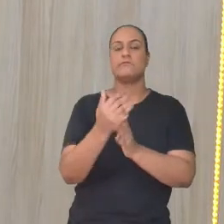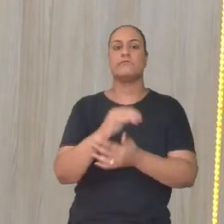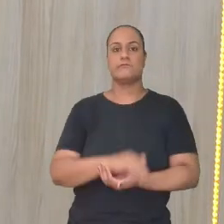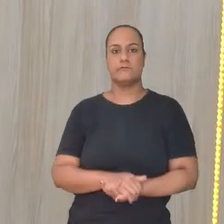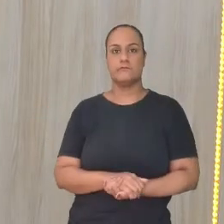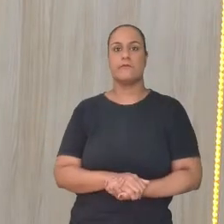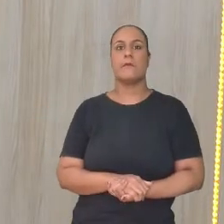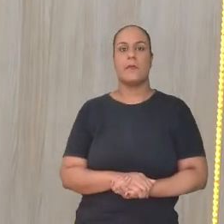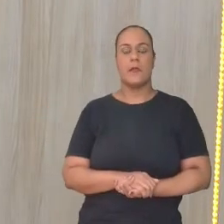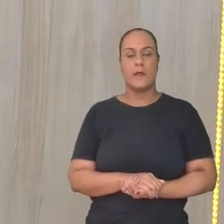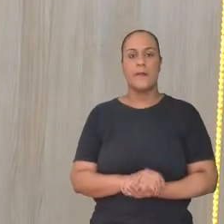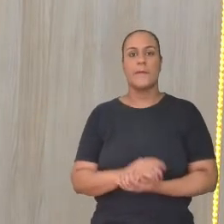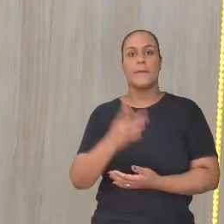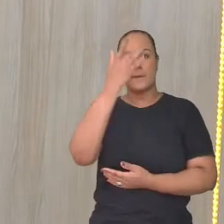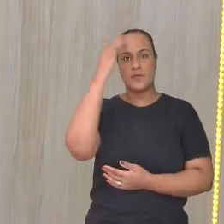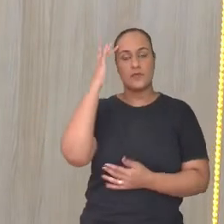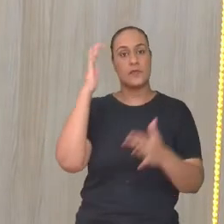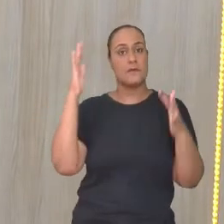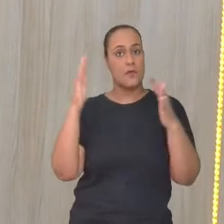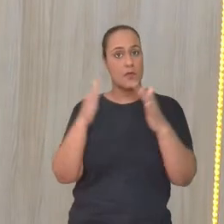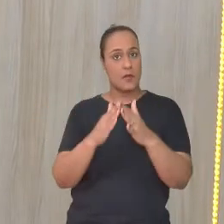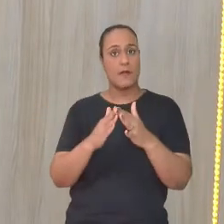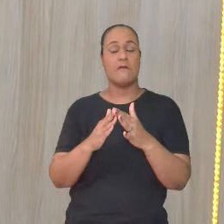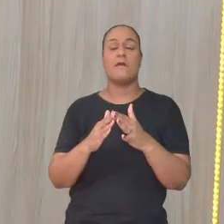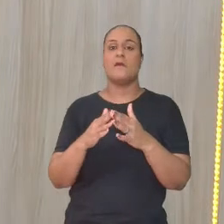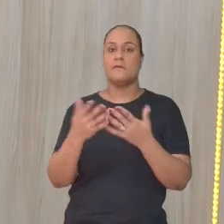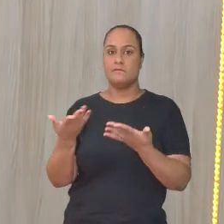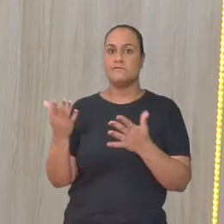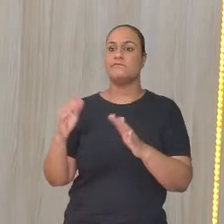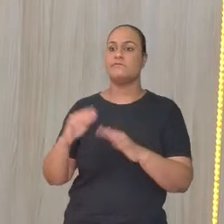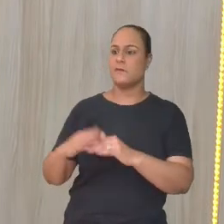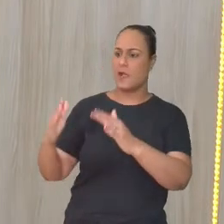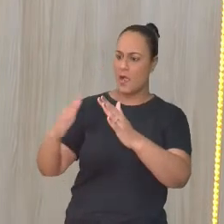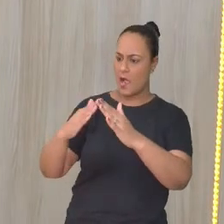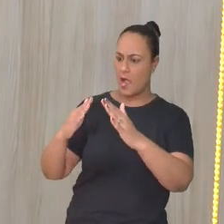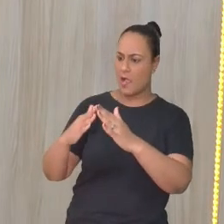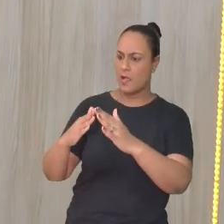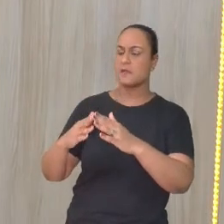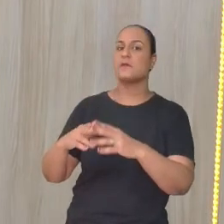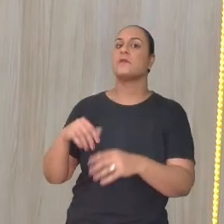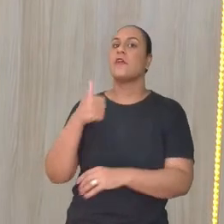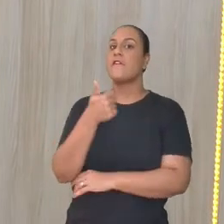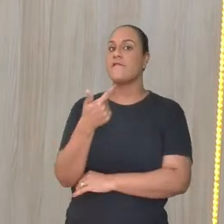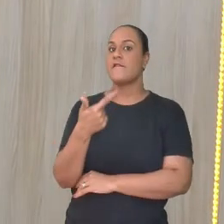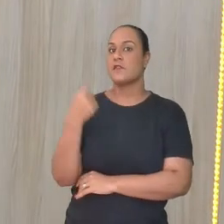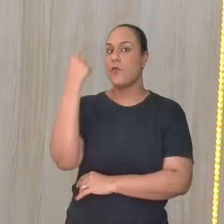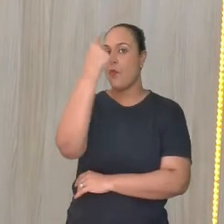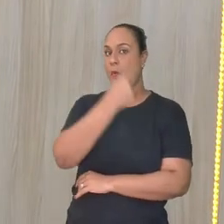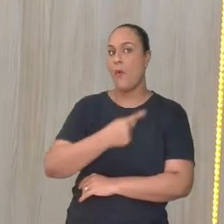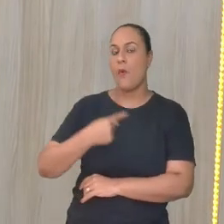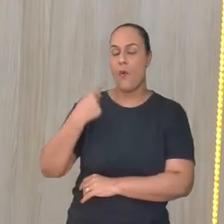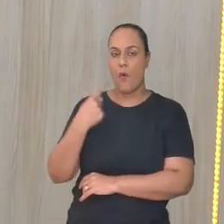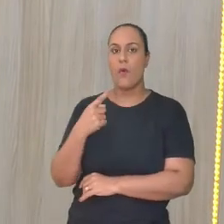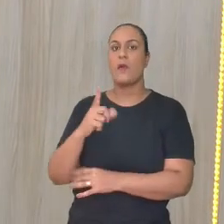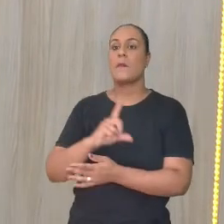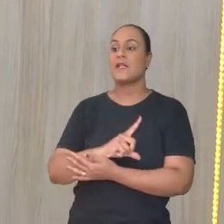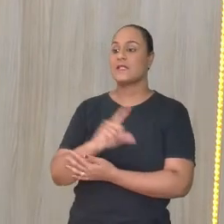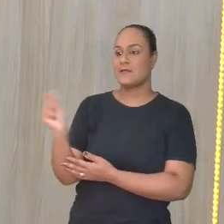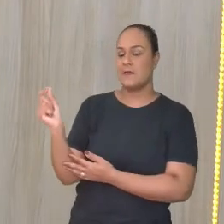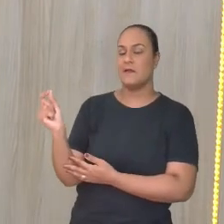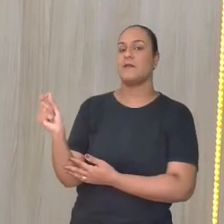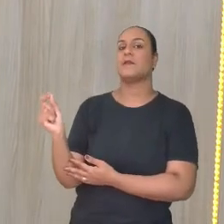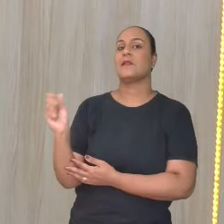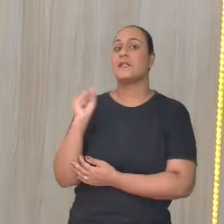aquelas casas, né? A pessoa que morava ali, naquela residência, tinha 24 horas para se